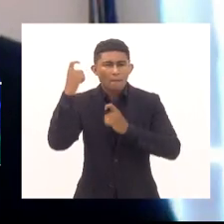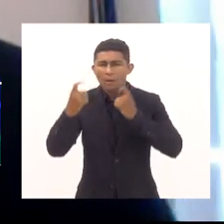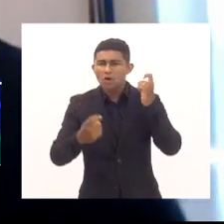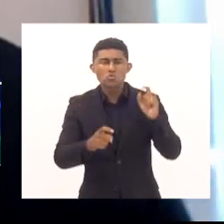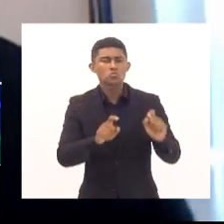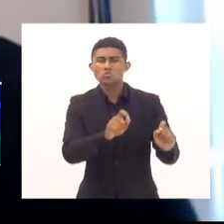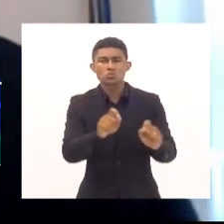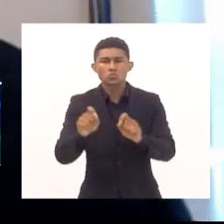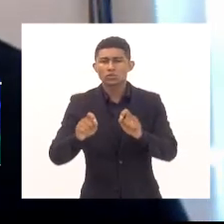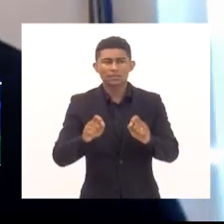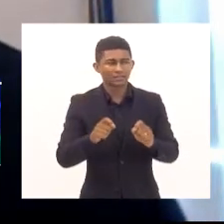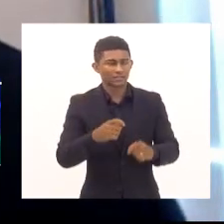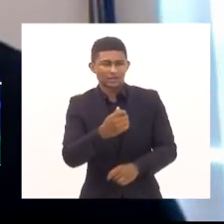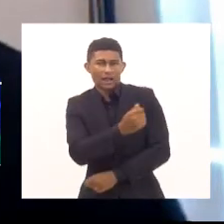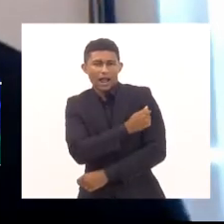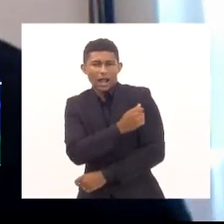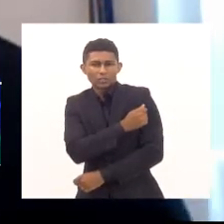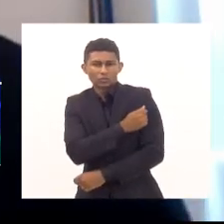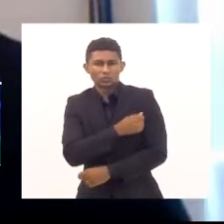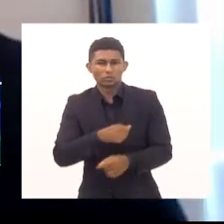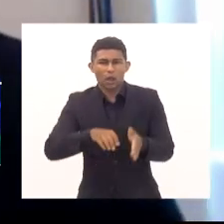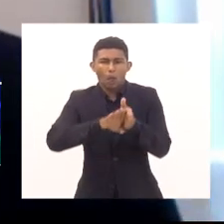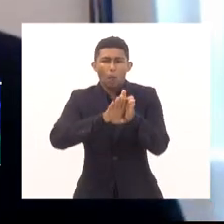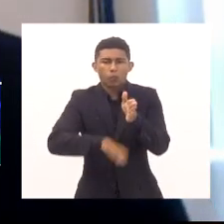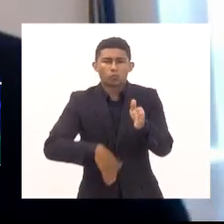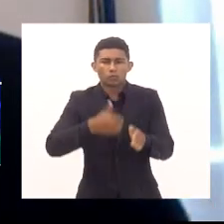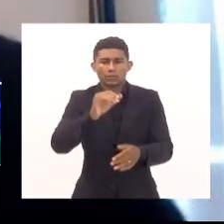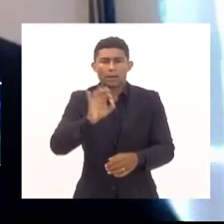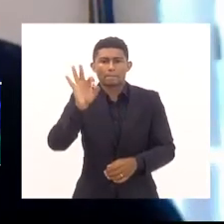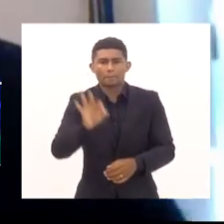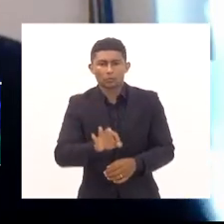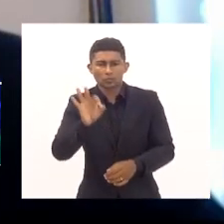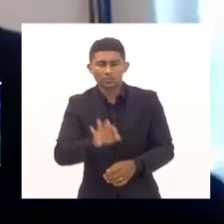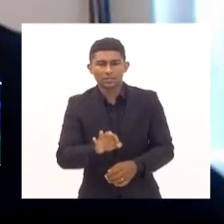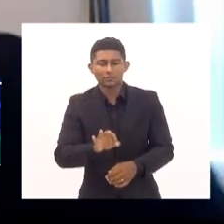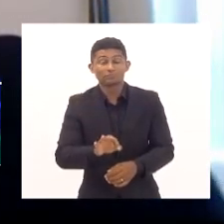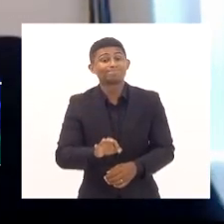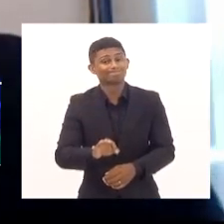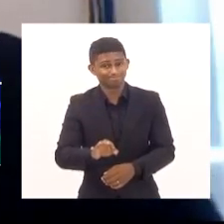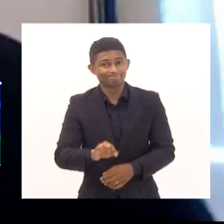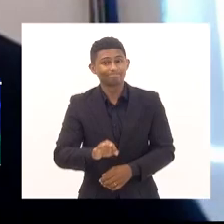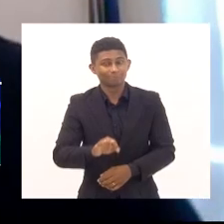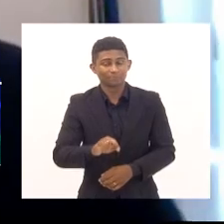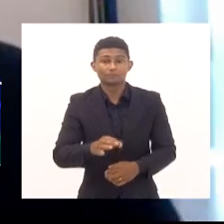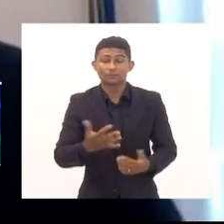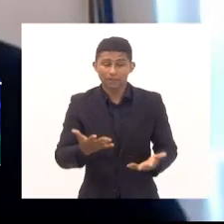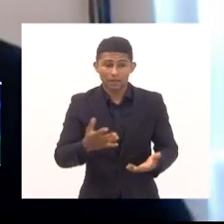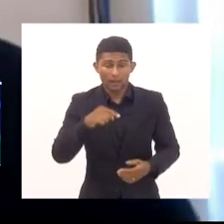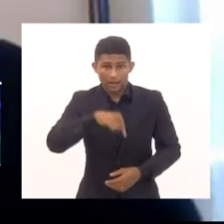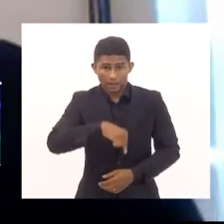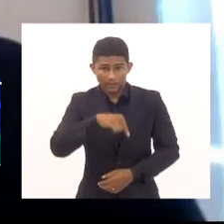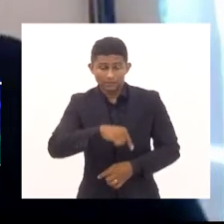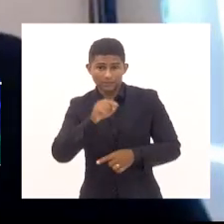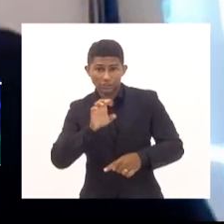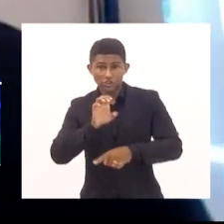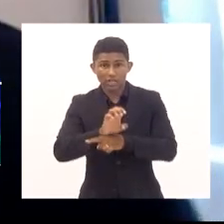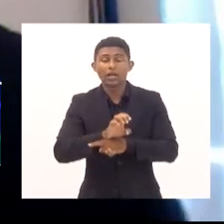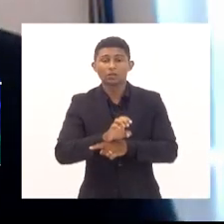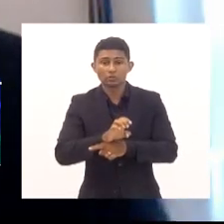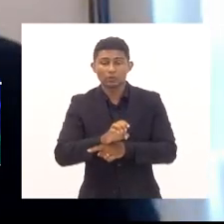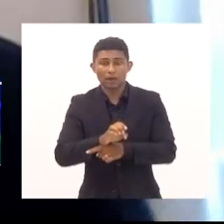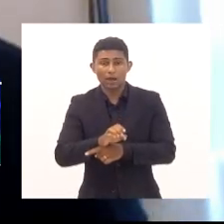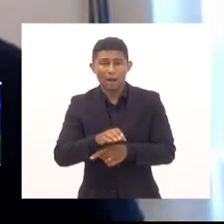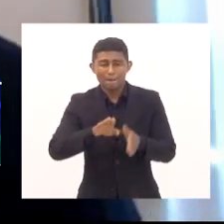10% no número de estudantes da rede estadual de ensino, e a rede que mais perdeu alunos, mais do que a rede privada, mais do que os municípios, e não